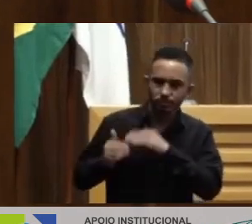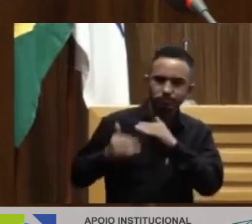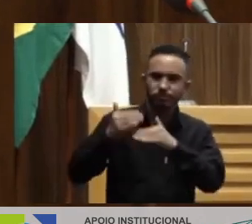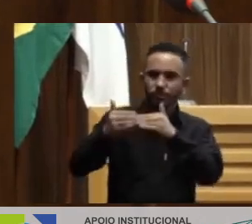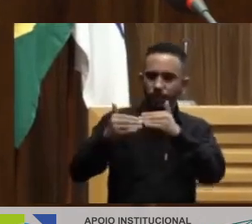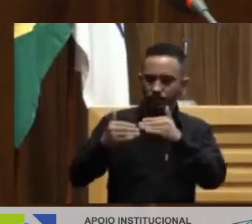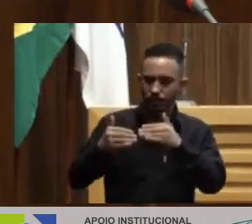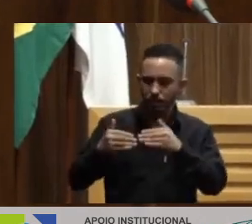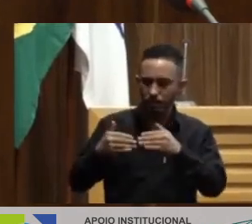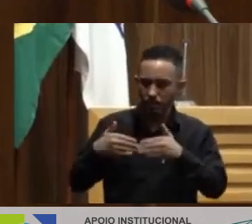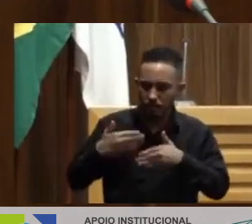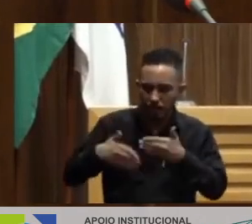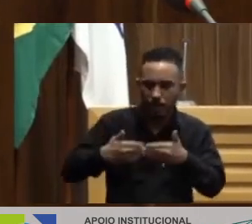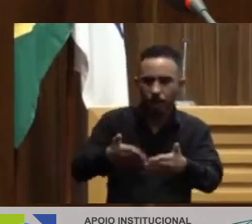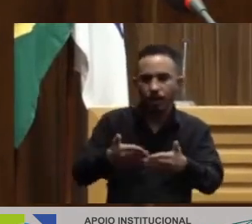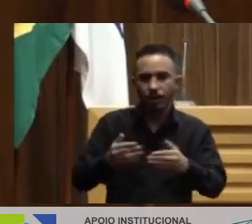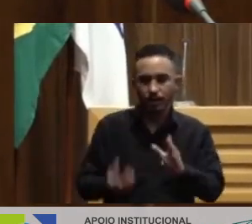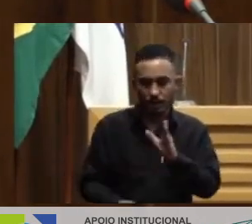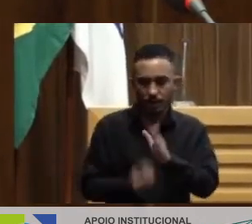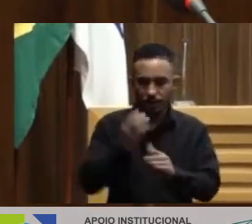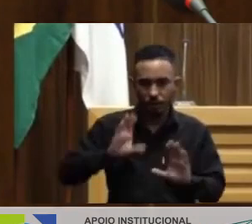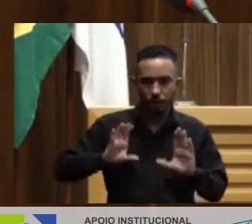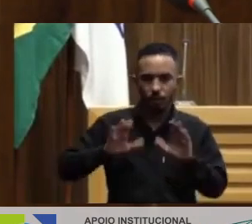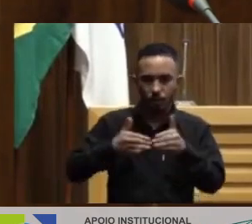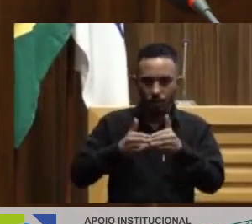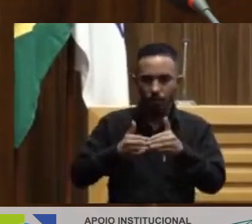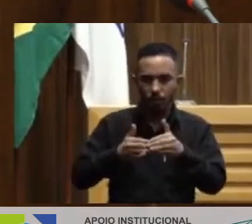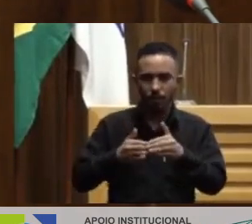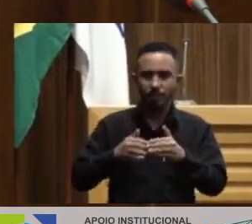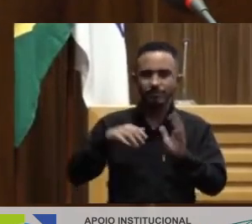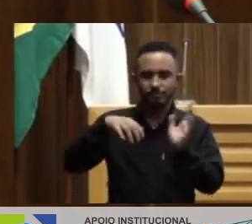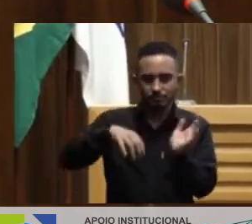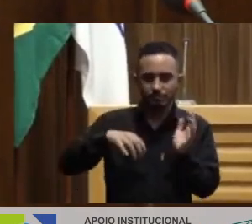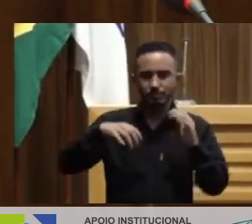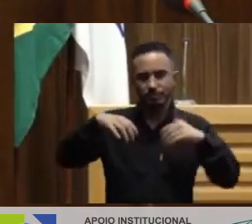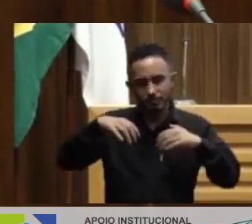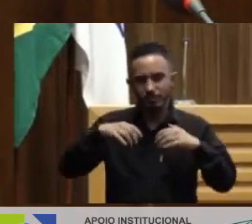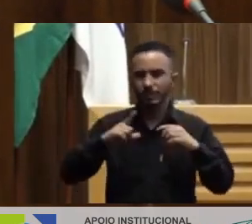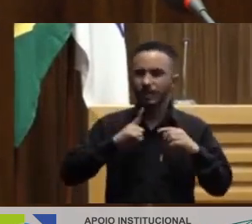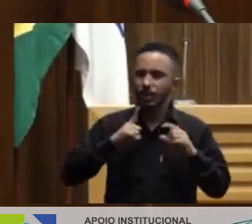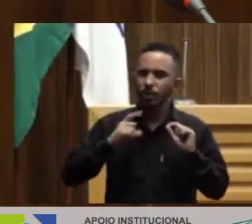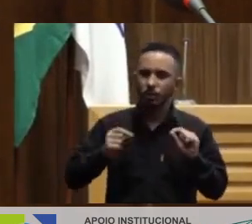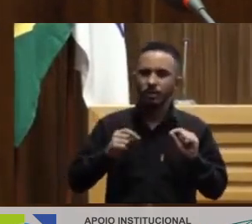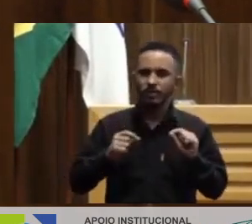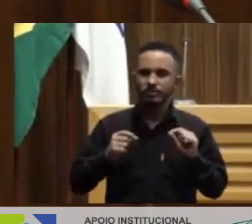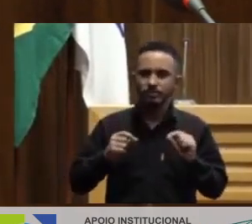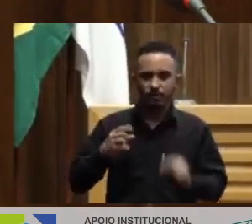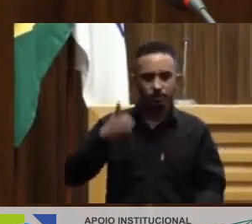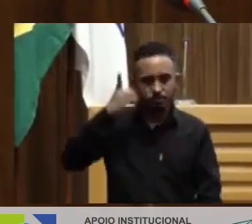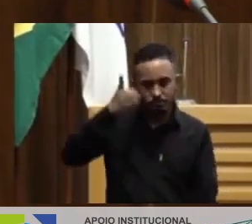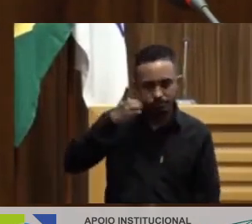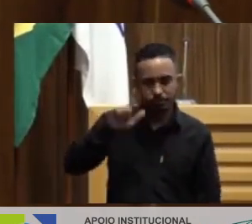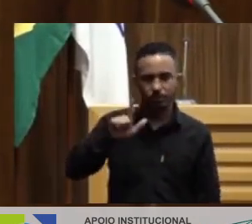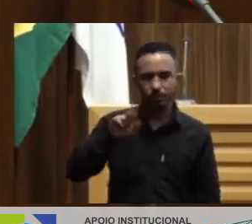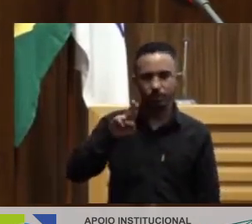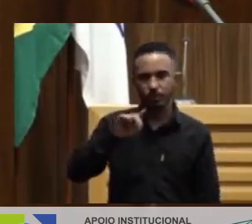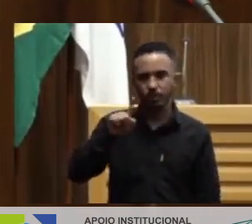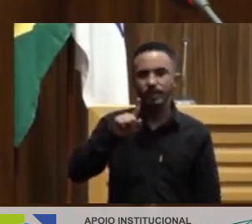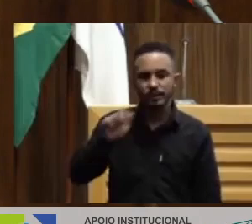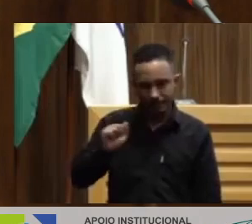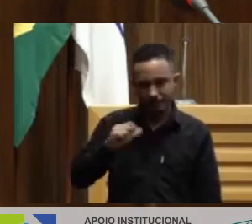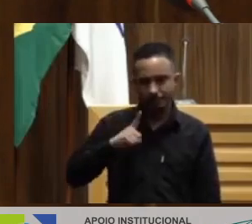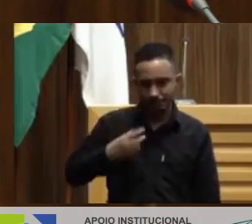processo. Criamos a Frente Parlamentar, que é presidida pela deputada Luísa Canziani, que tem